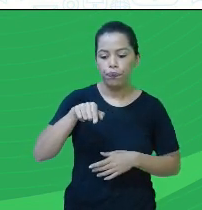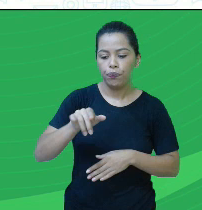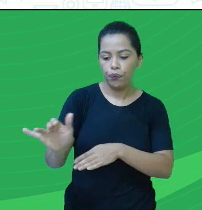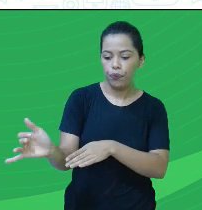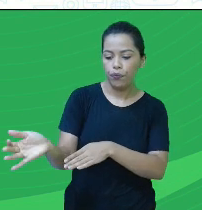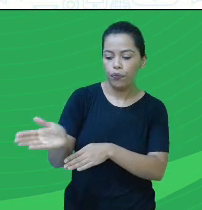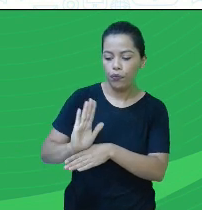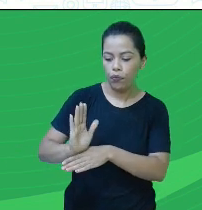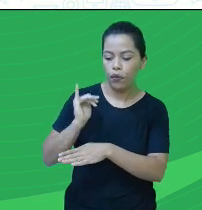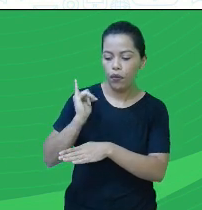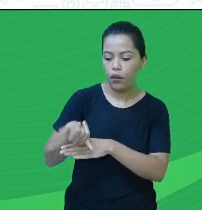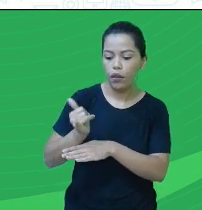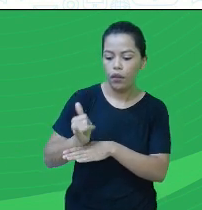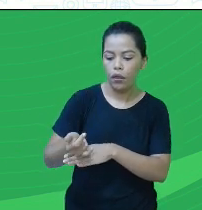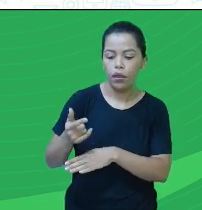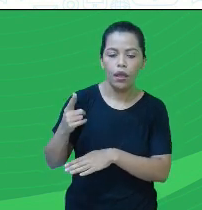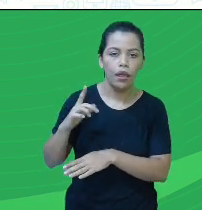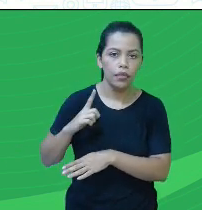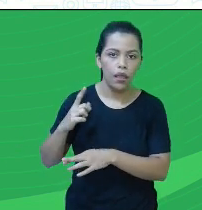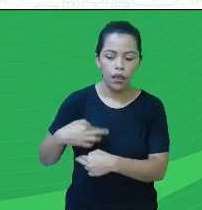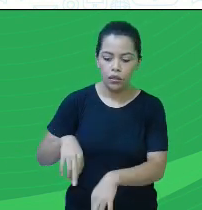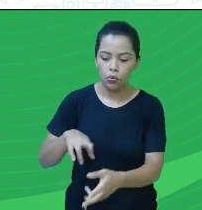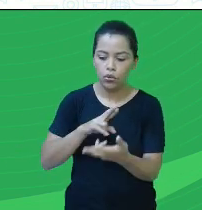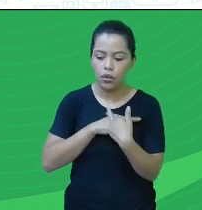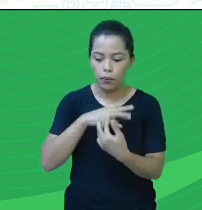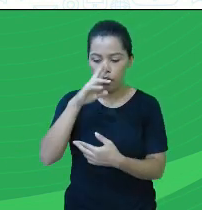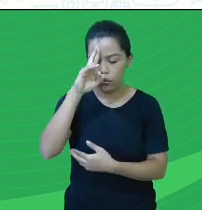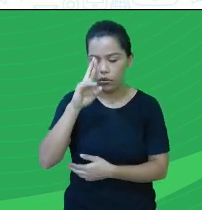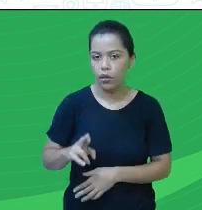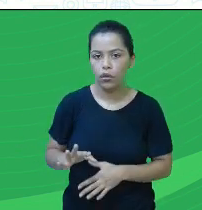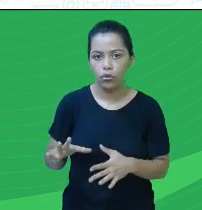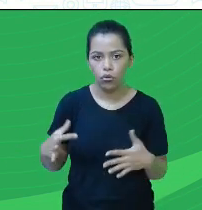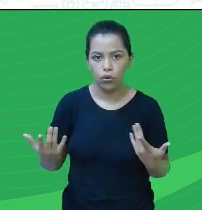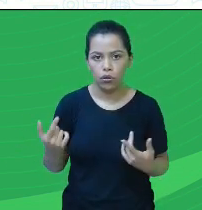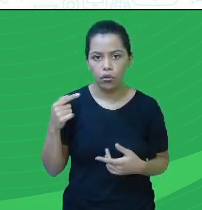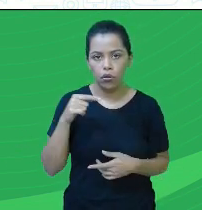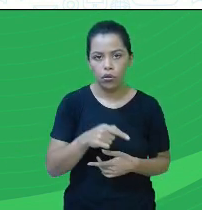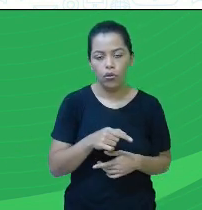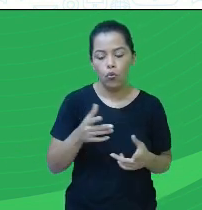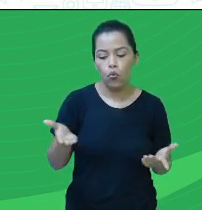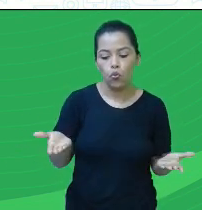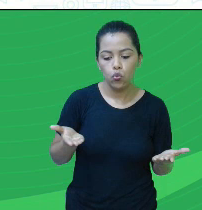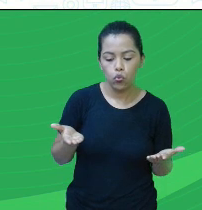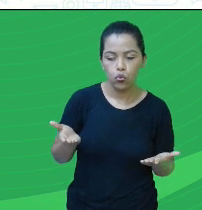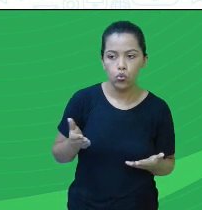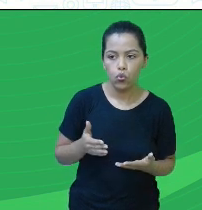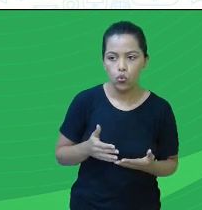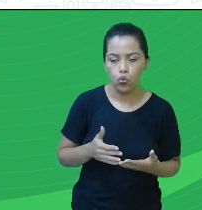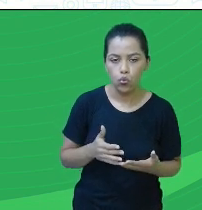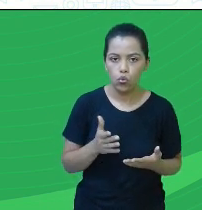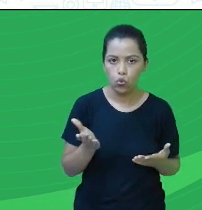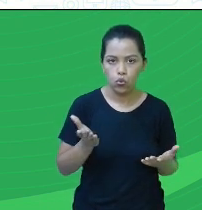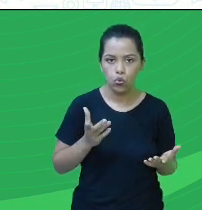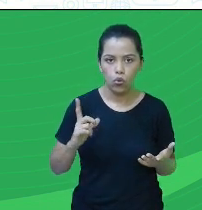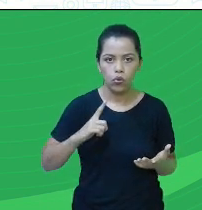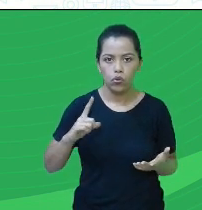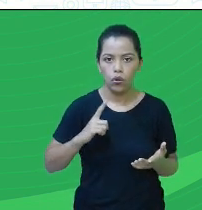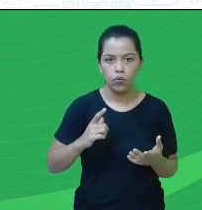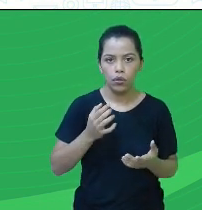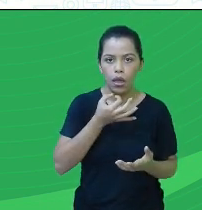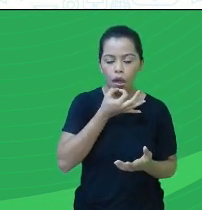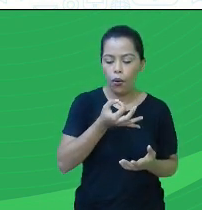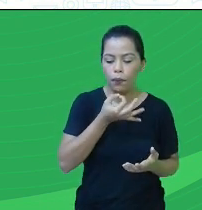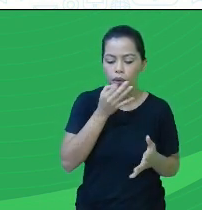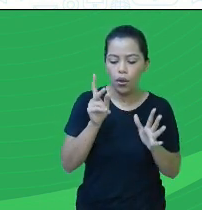Então, tanto a notícia como a reportagem não vai passar a opinião de quem está passando para a pessoa, quem está informando. Ele está